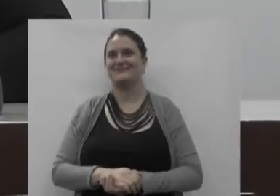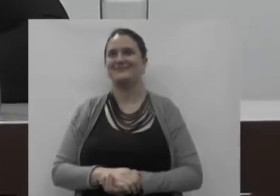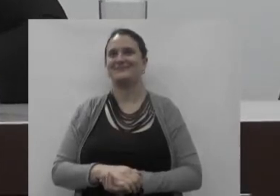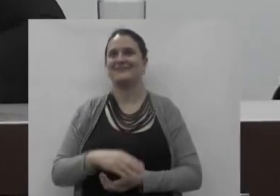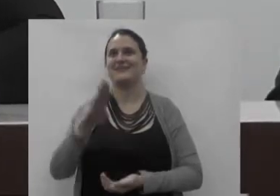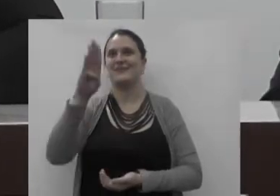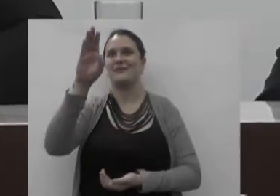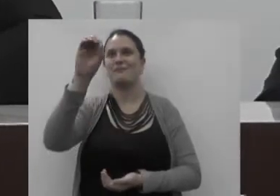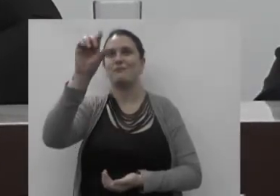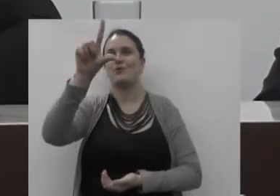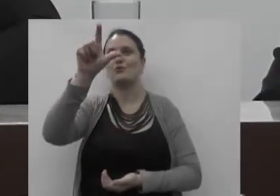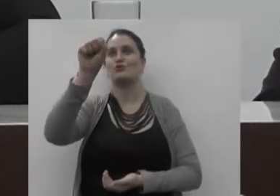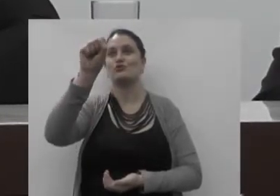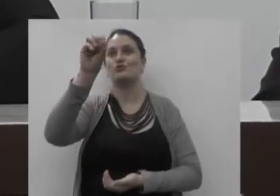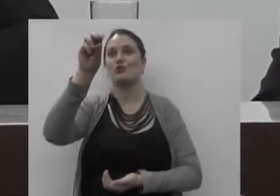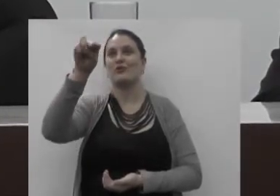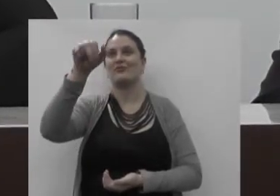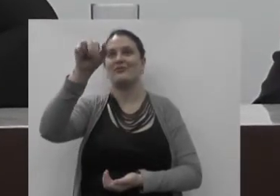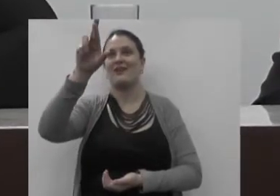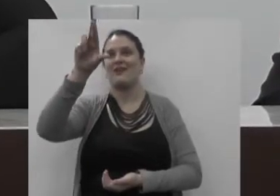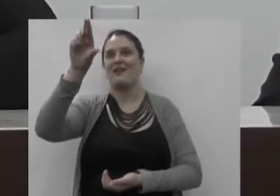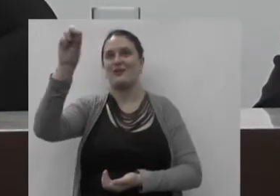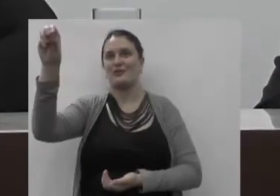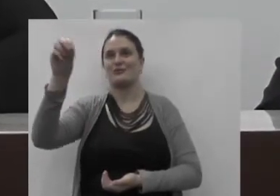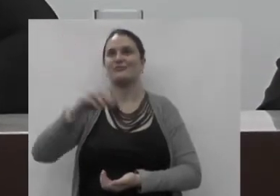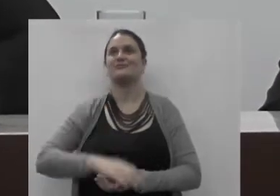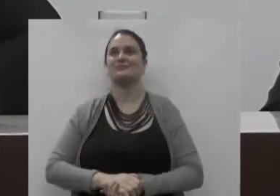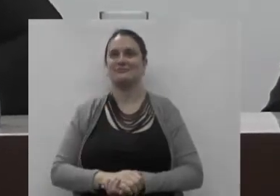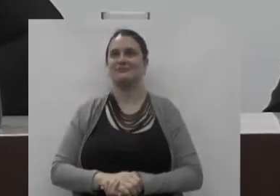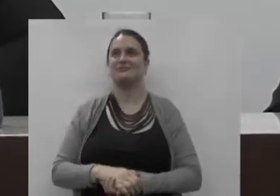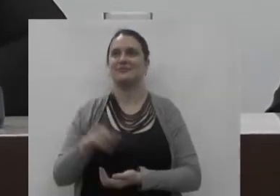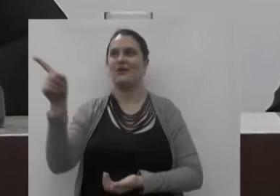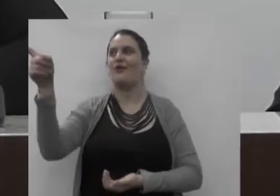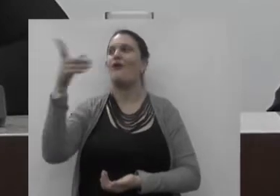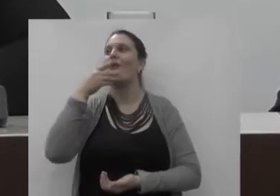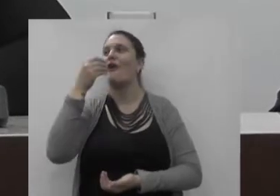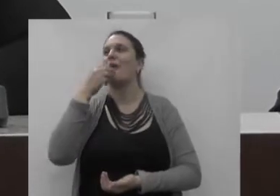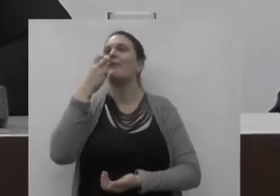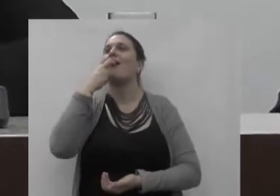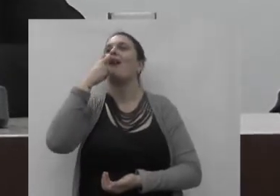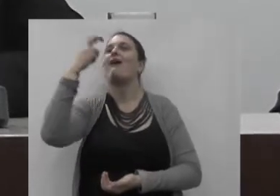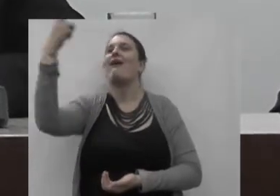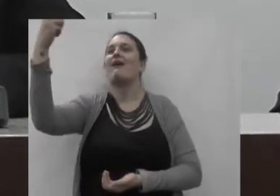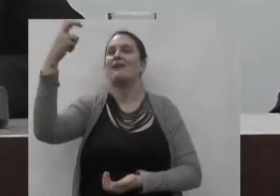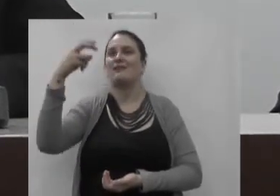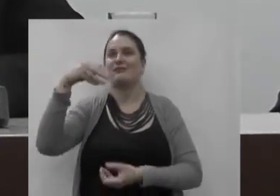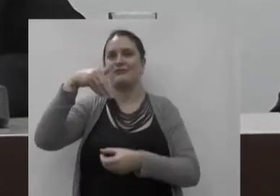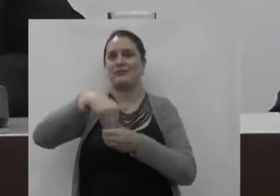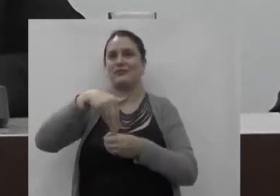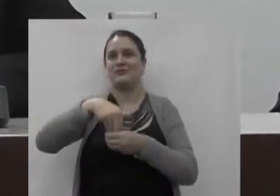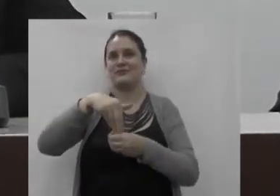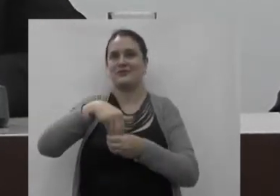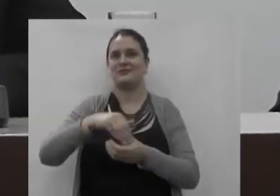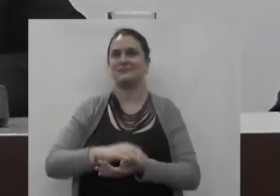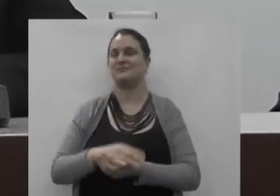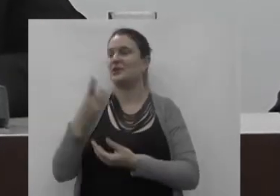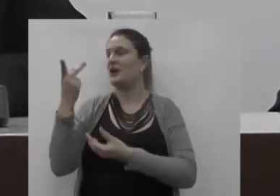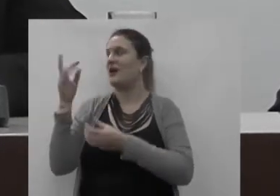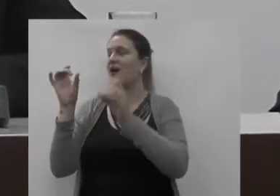próxima reunião ordinária, então, será no dia 1º de outubro de 2018, em horário regimental. Senhores